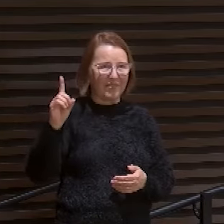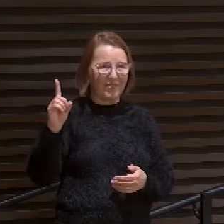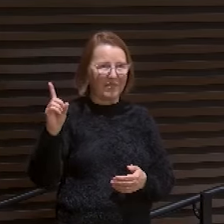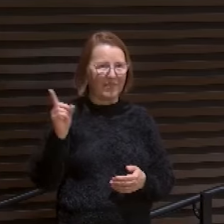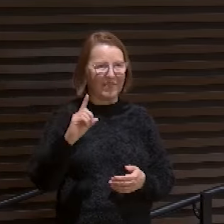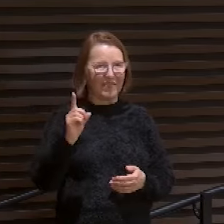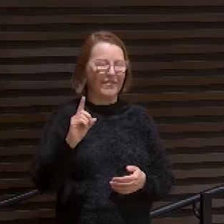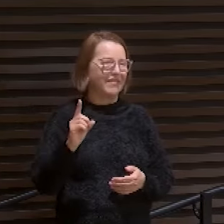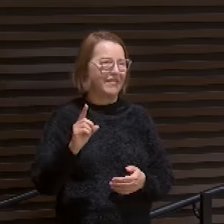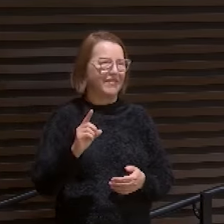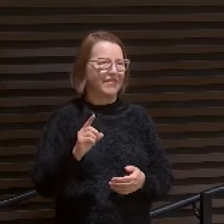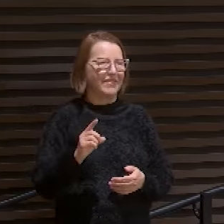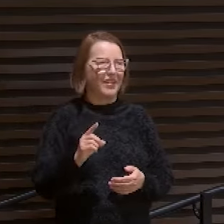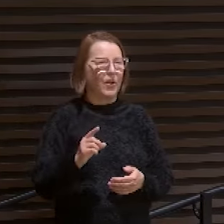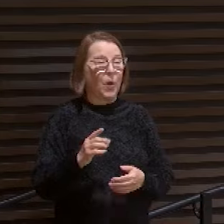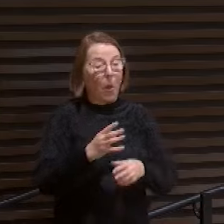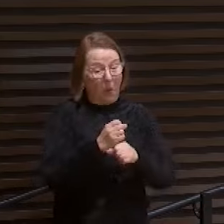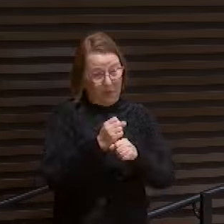perdoado.